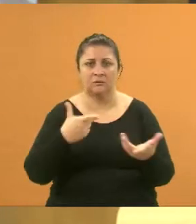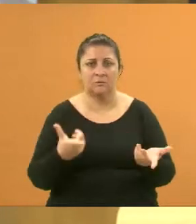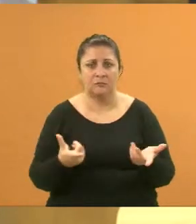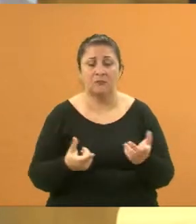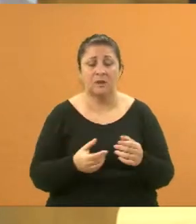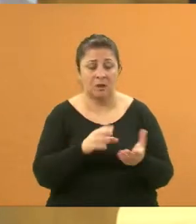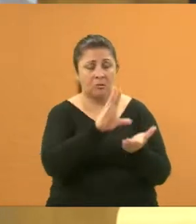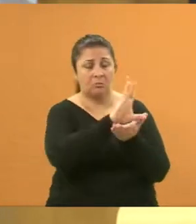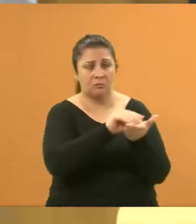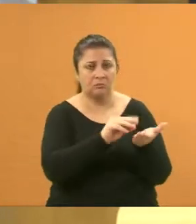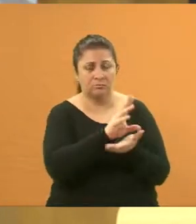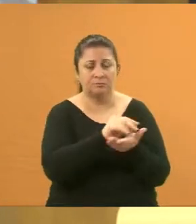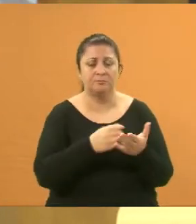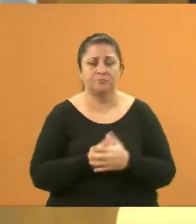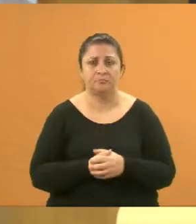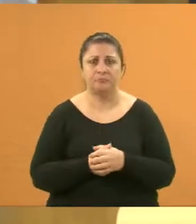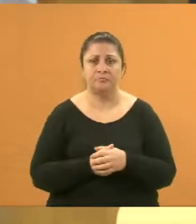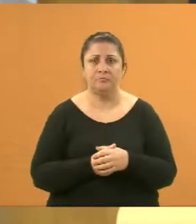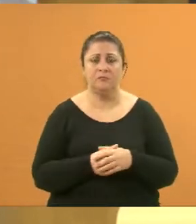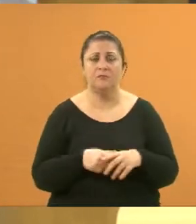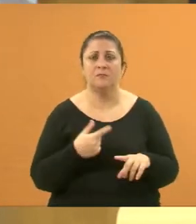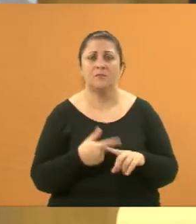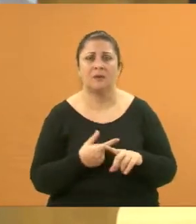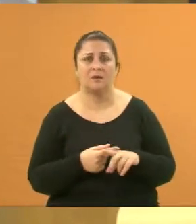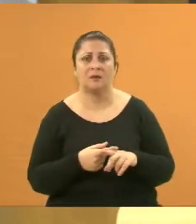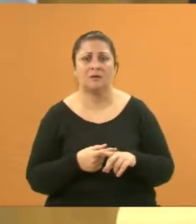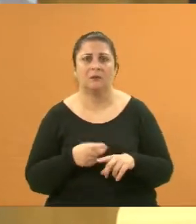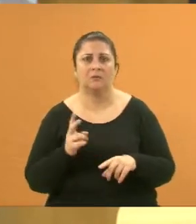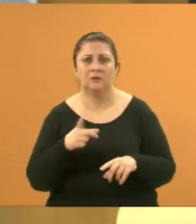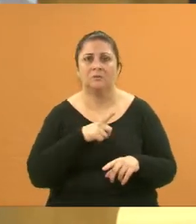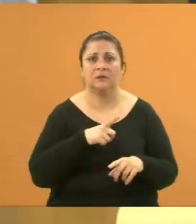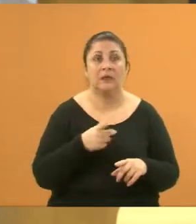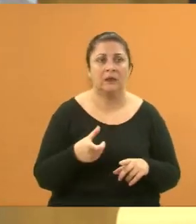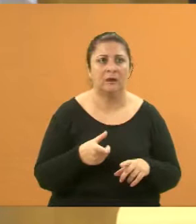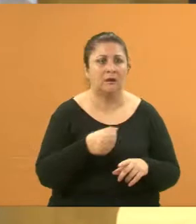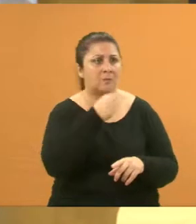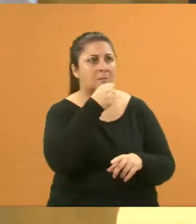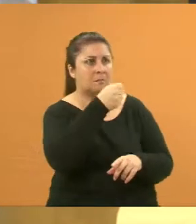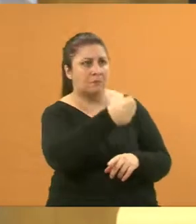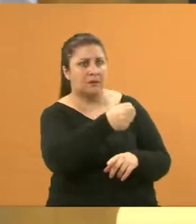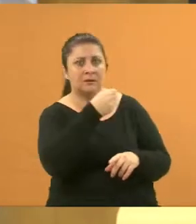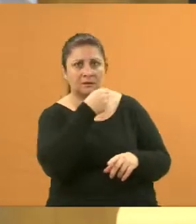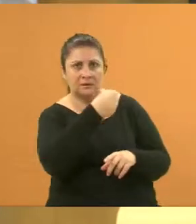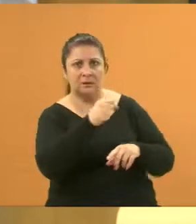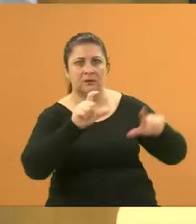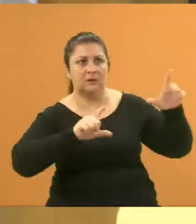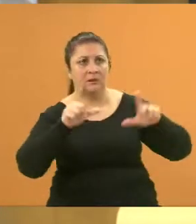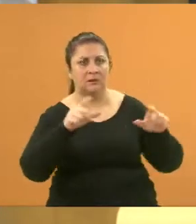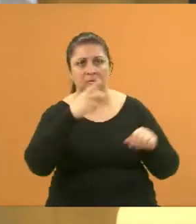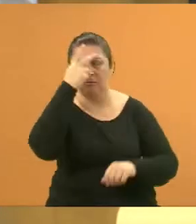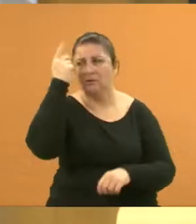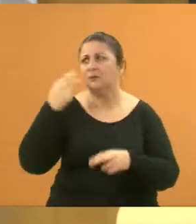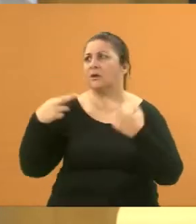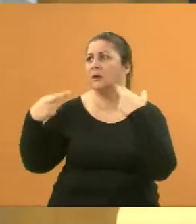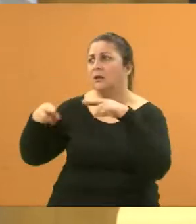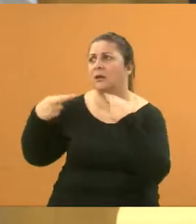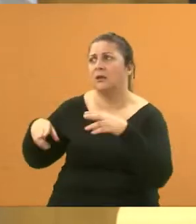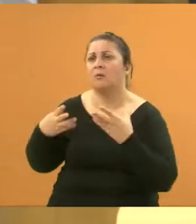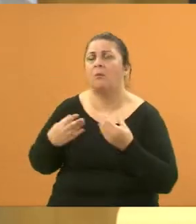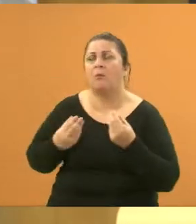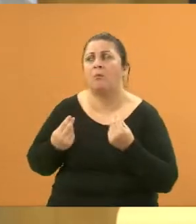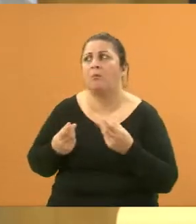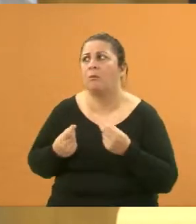dessa questão, porque a gente vê constantemente reportagens aí de munícipes queixando aí dos escorpiões